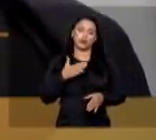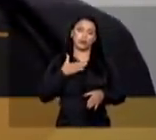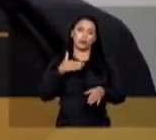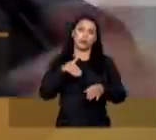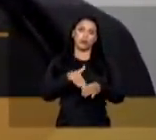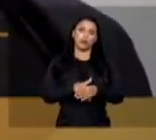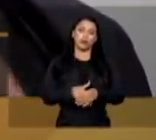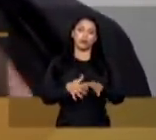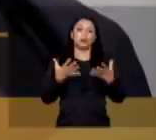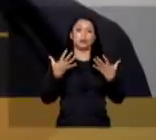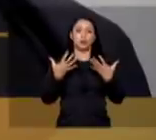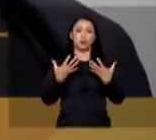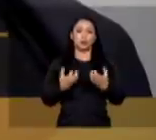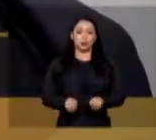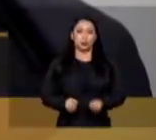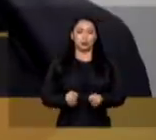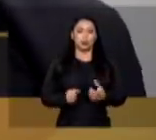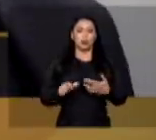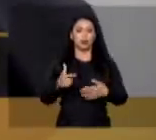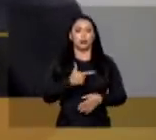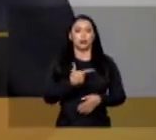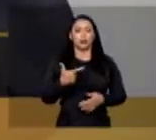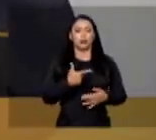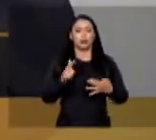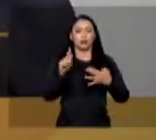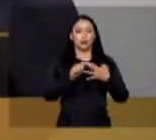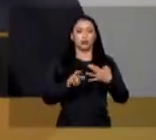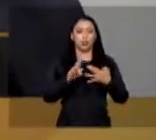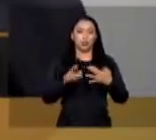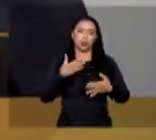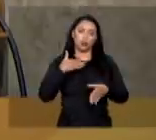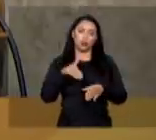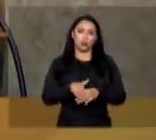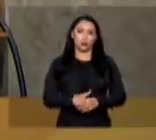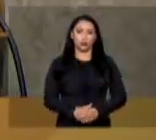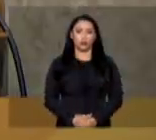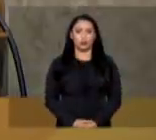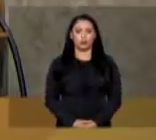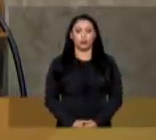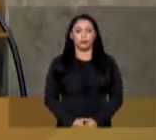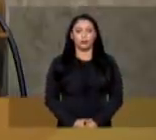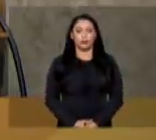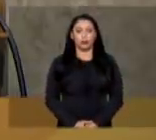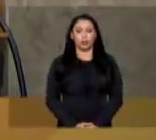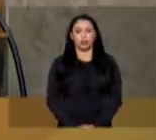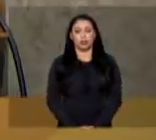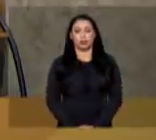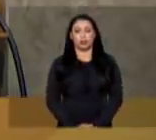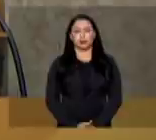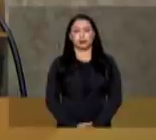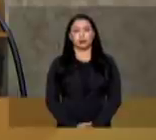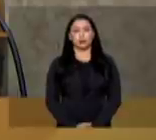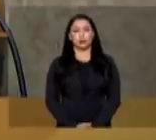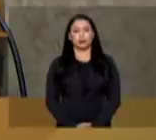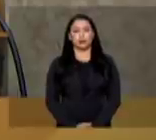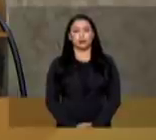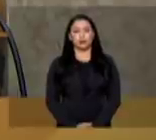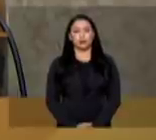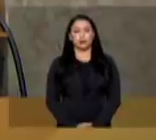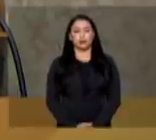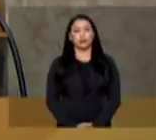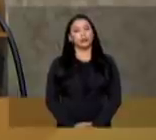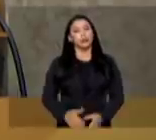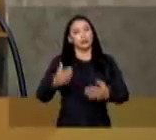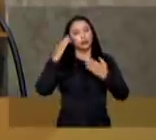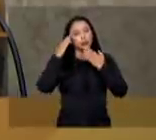de prover o segundo agravo da defesa, é como voto. Muito obrigado, ministro Gilmar Mendes, pelo seu